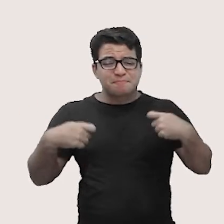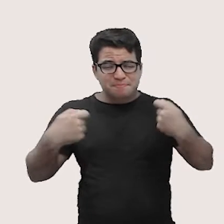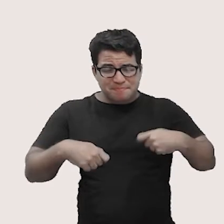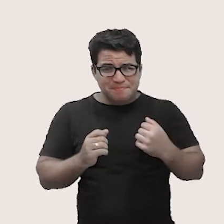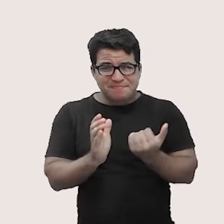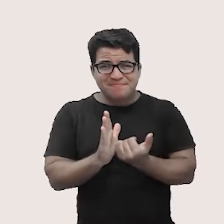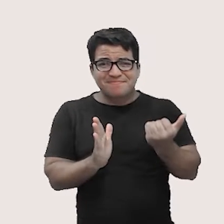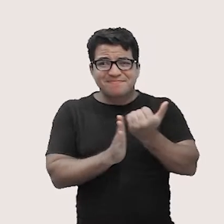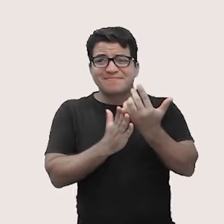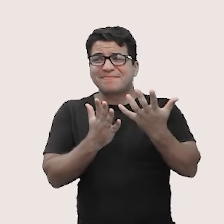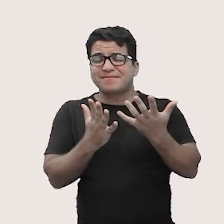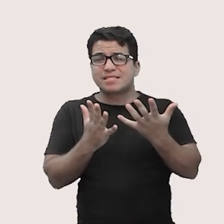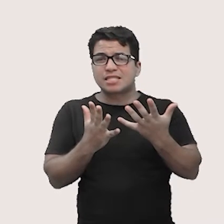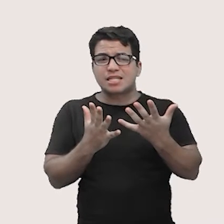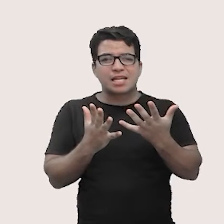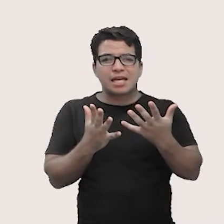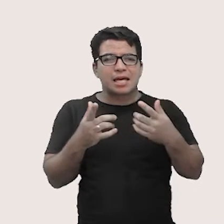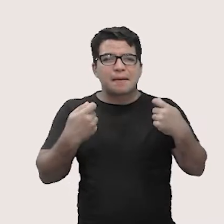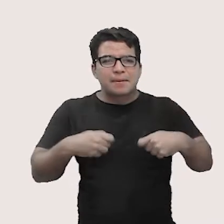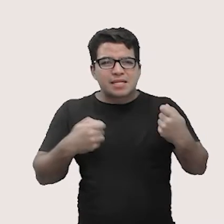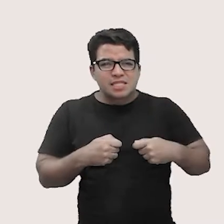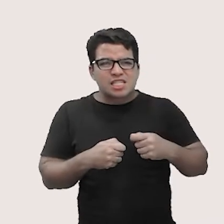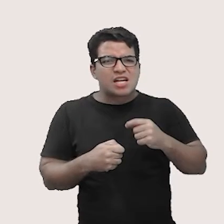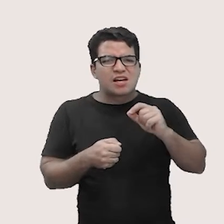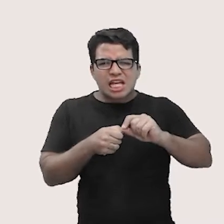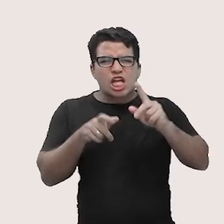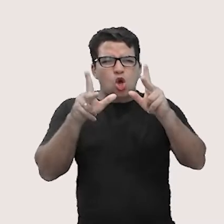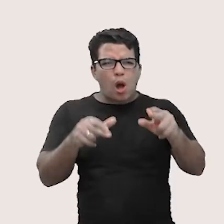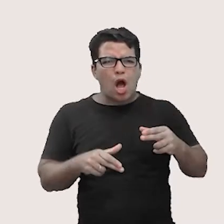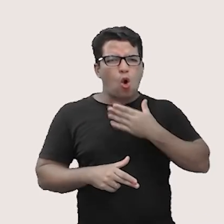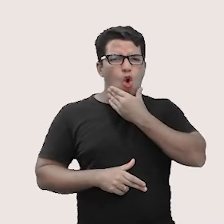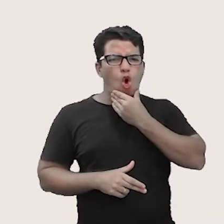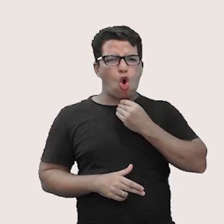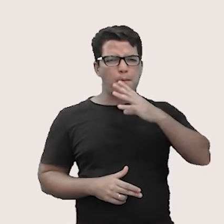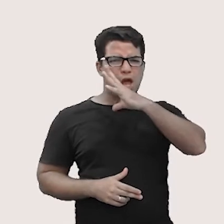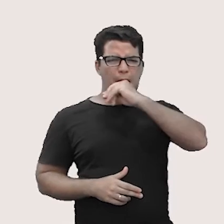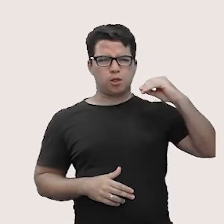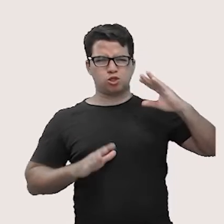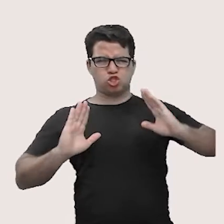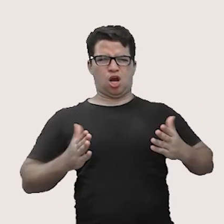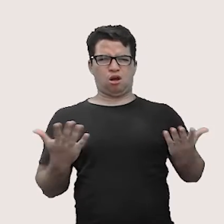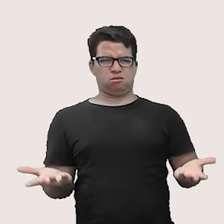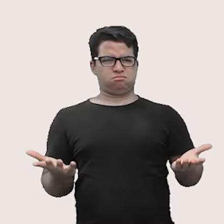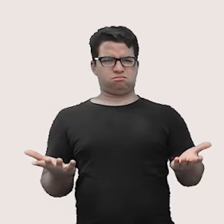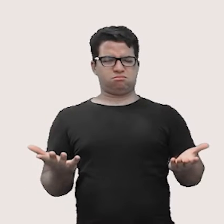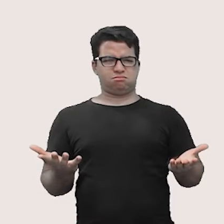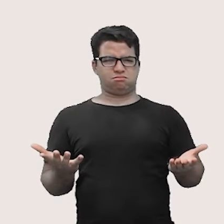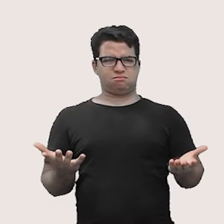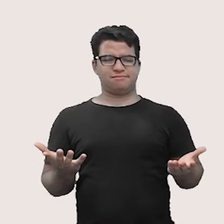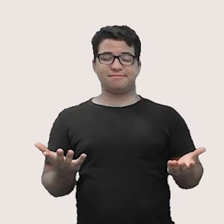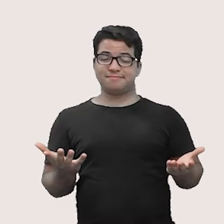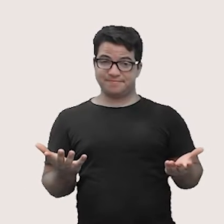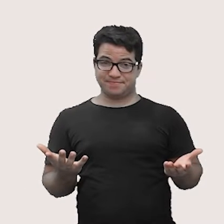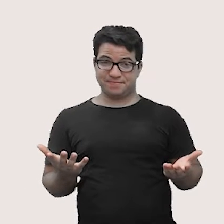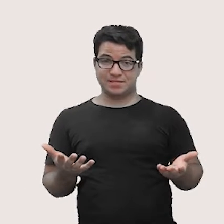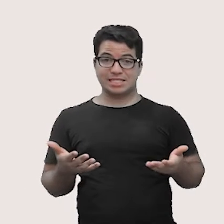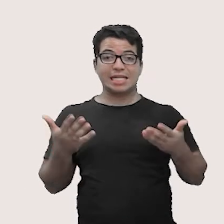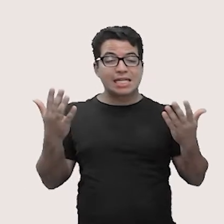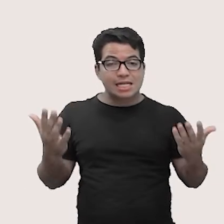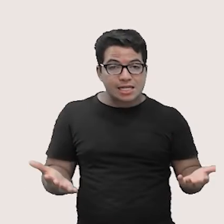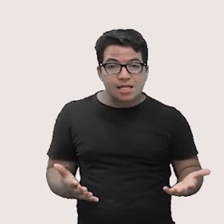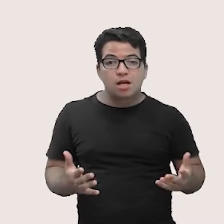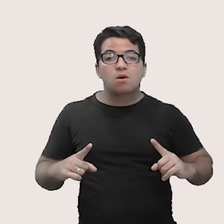diz que ele tem que agir como um adulto? Peraí. Então, no cartoon, a crítica está justamente no fato